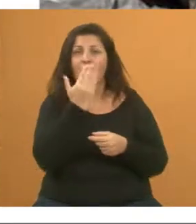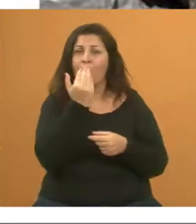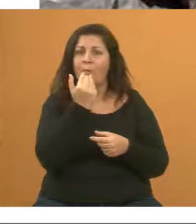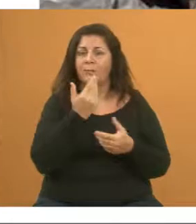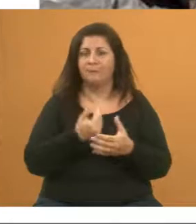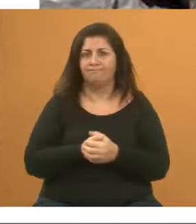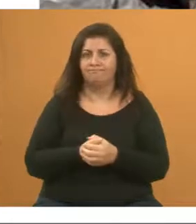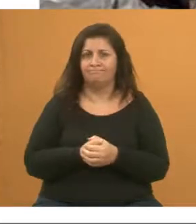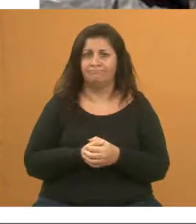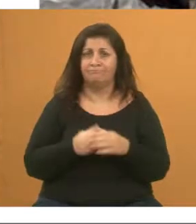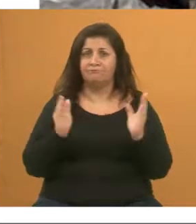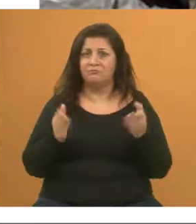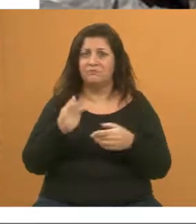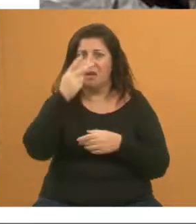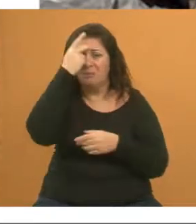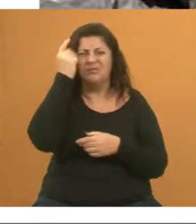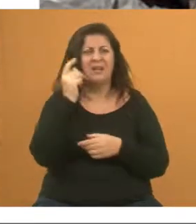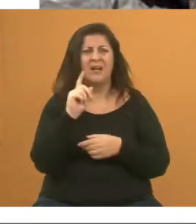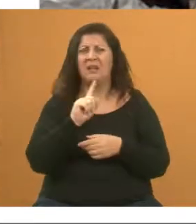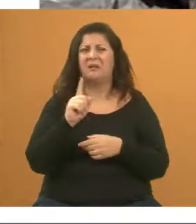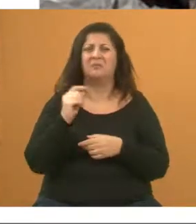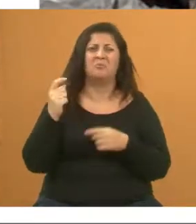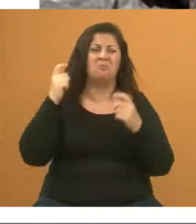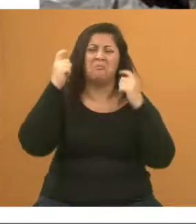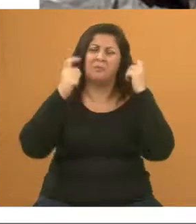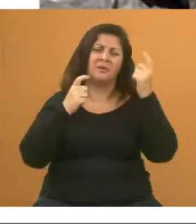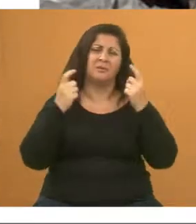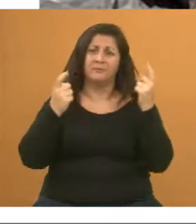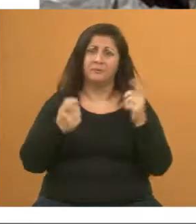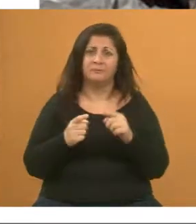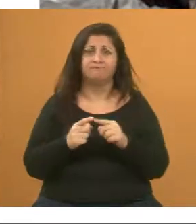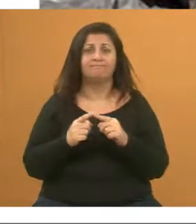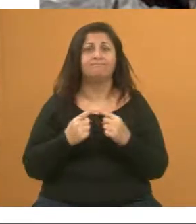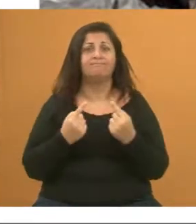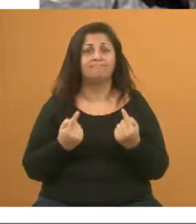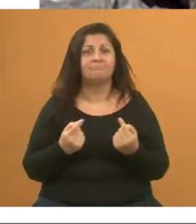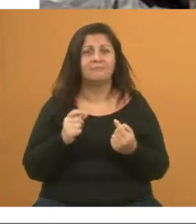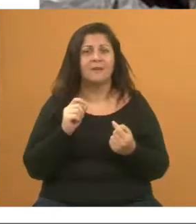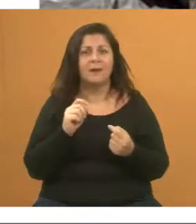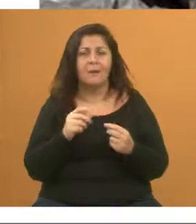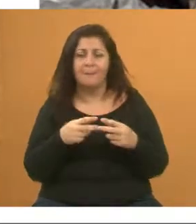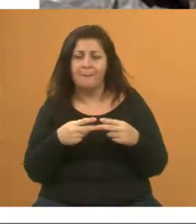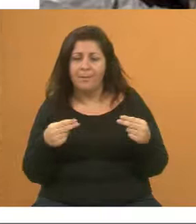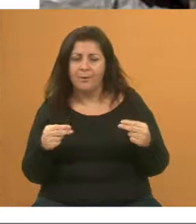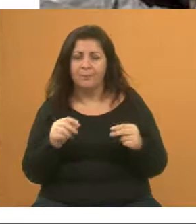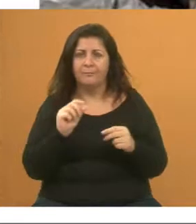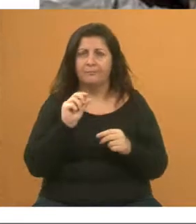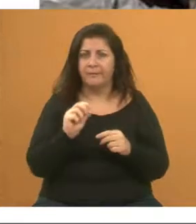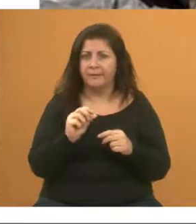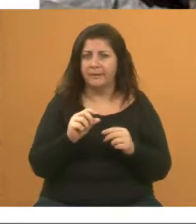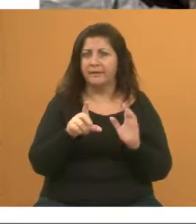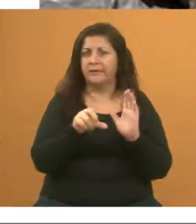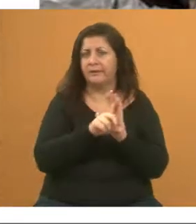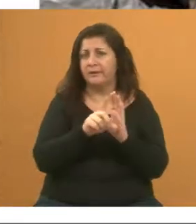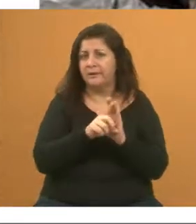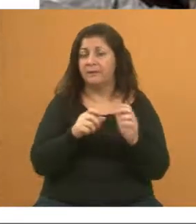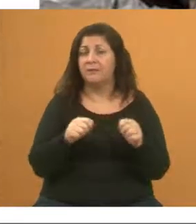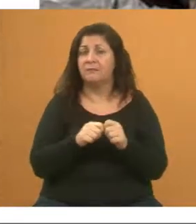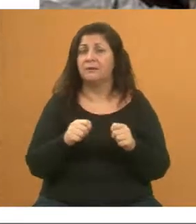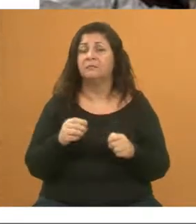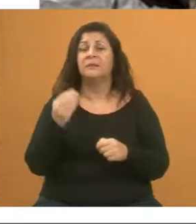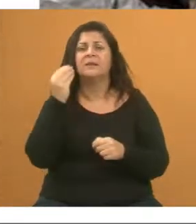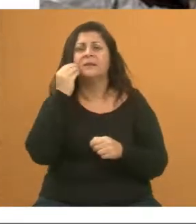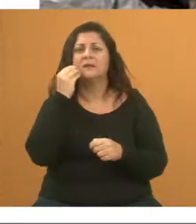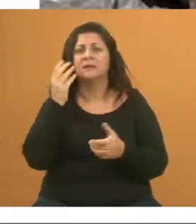falo, hoje as pessoas não dão importância para isso. São em pequenas atitudes e leis como essa que nós vamos tentar salvar o